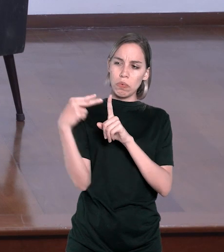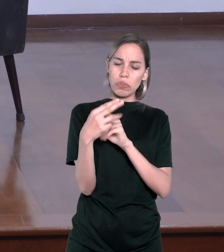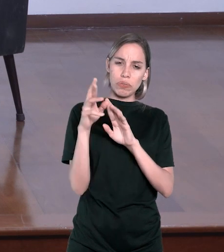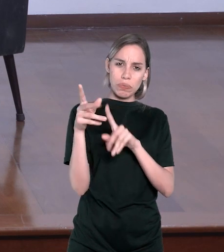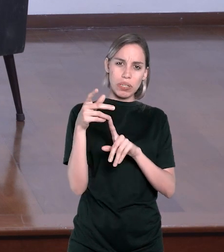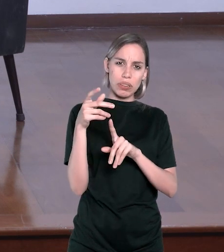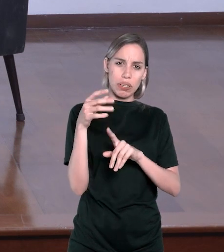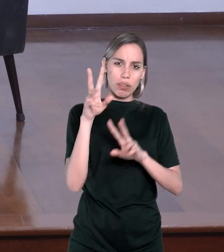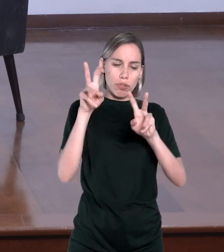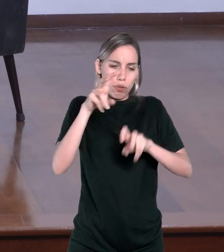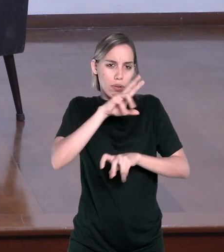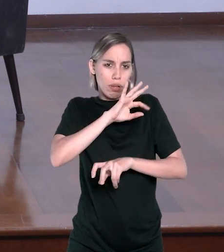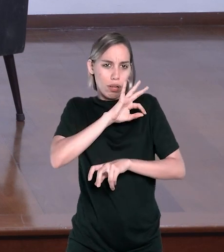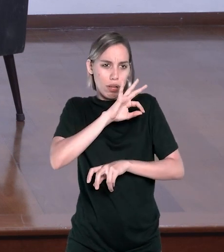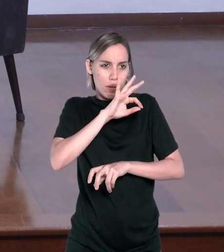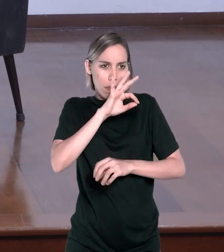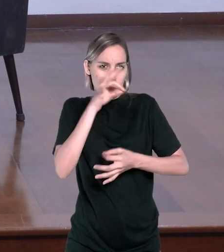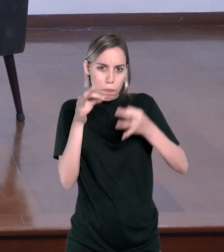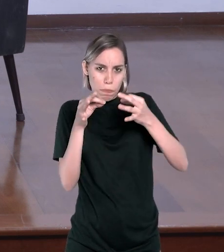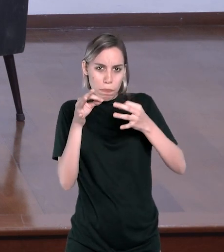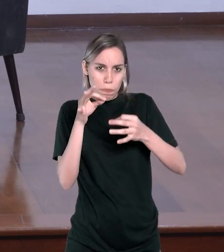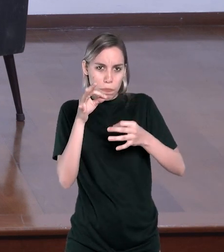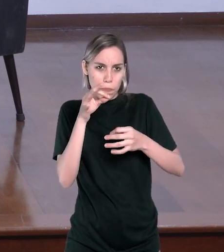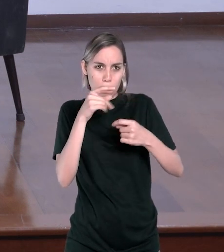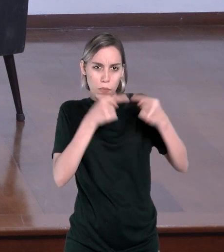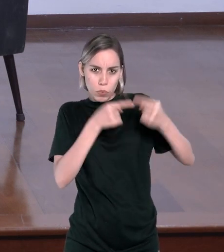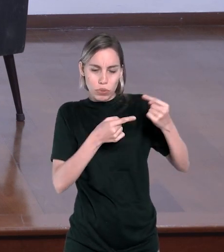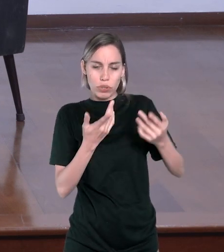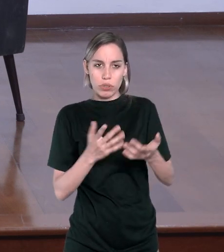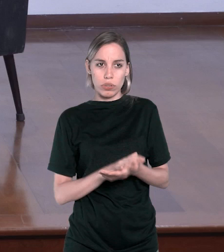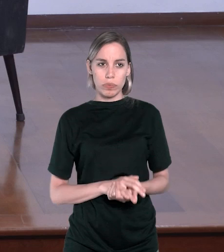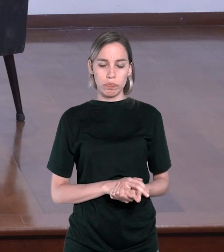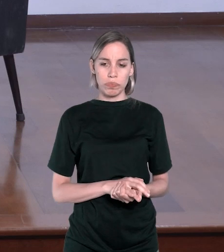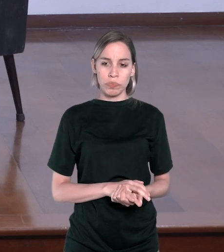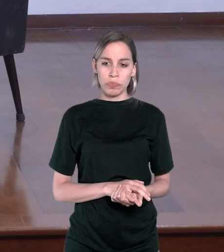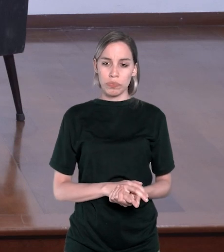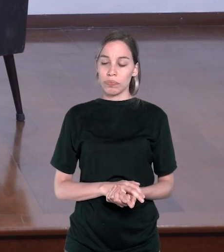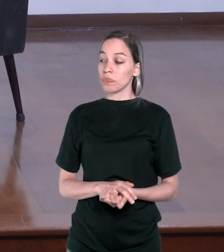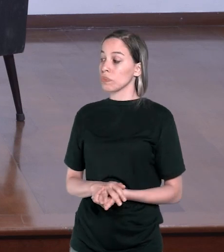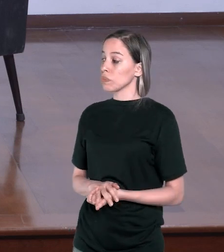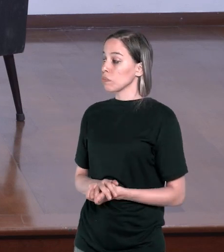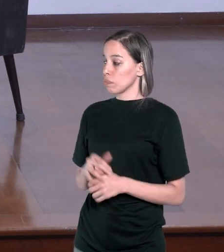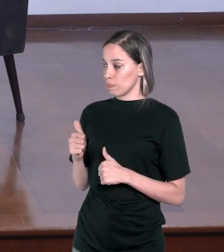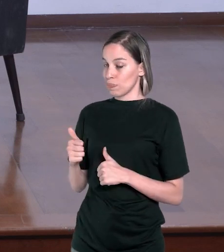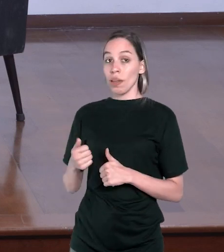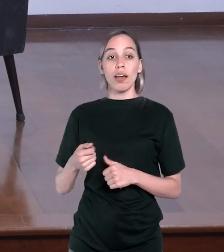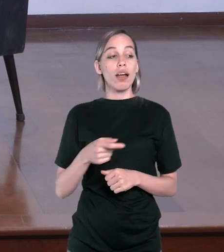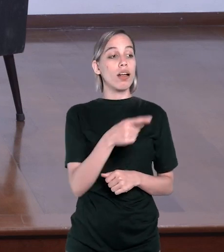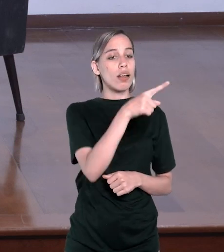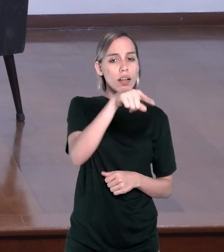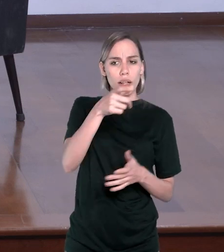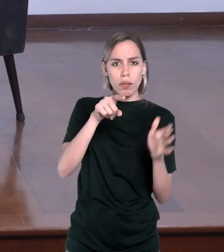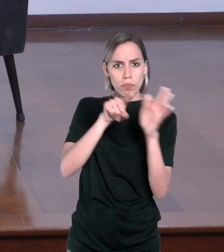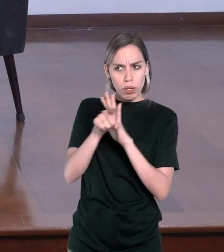isso. Alguma pergunta, gente? Bem, Cláudio, por favor. Na plateia, um homem faz uma pergunta no